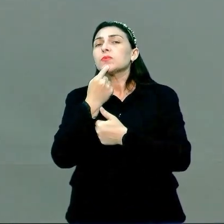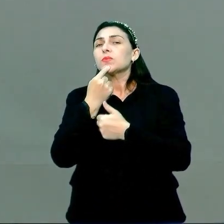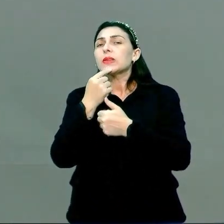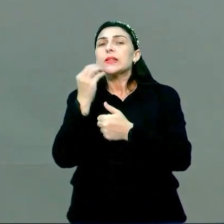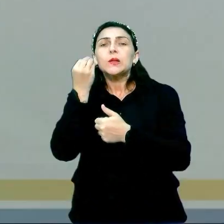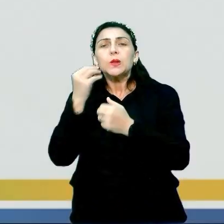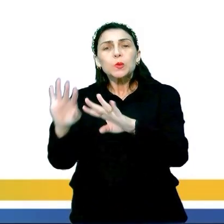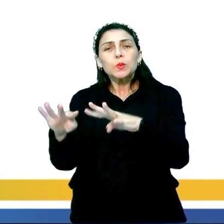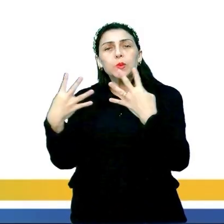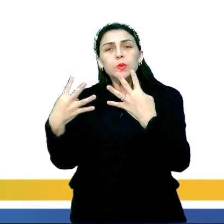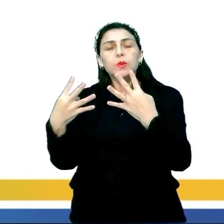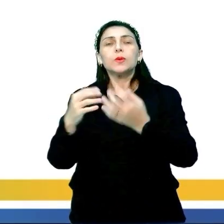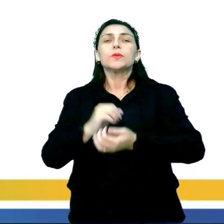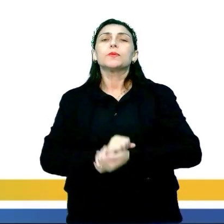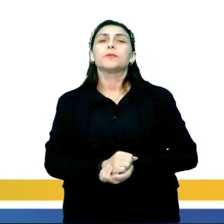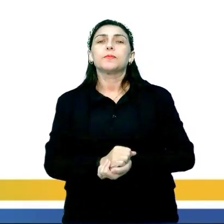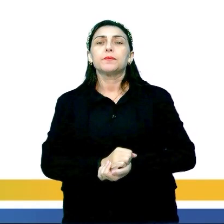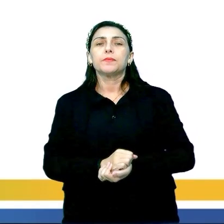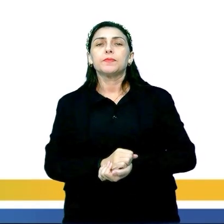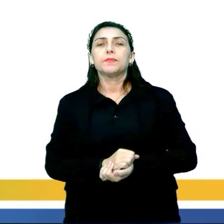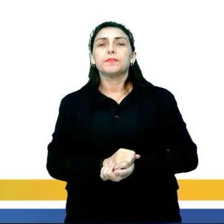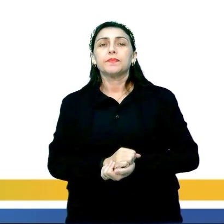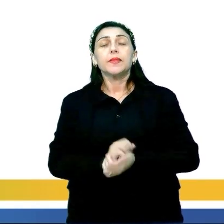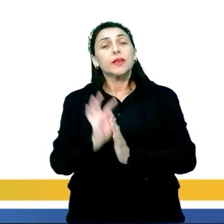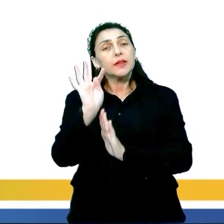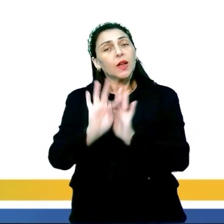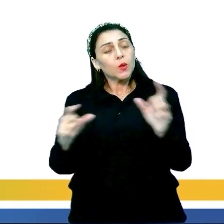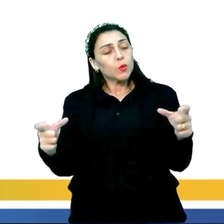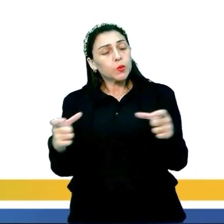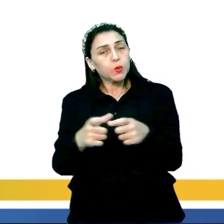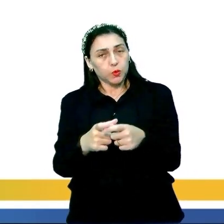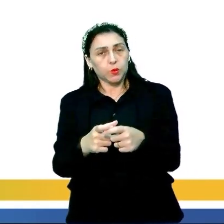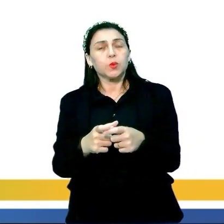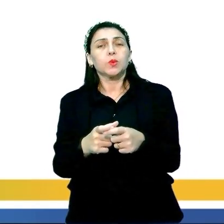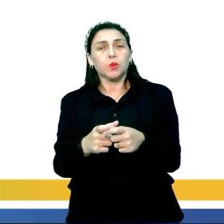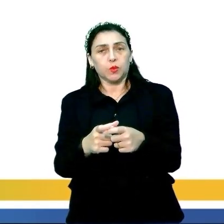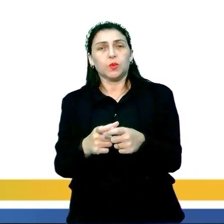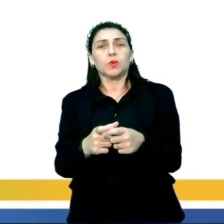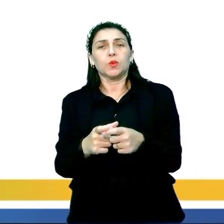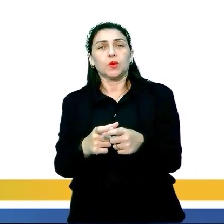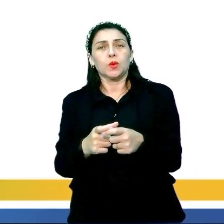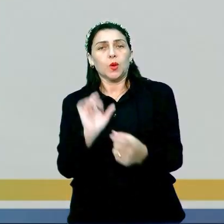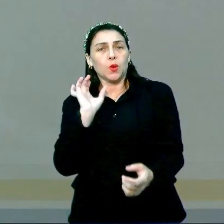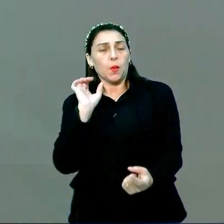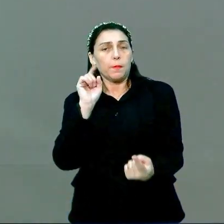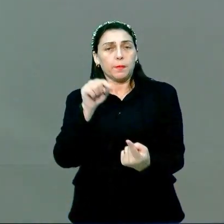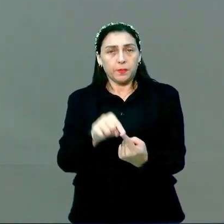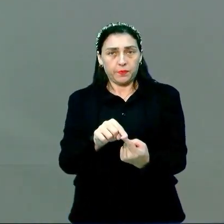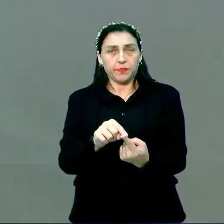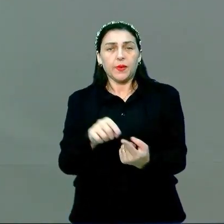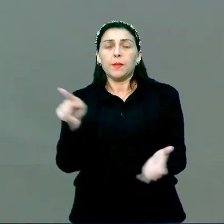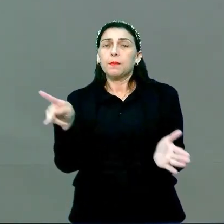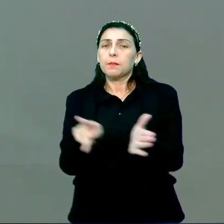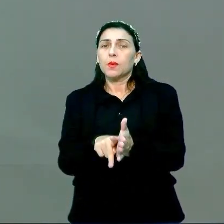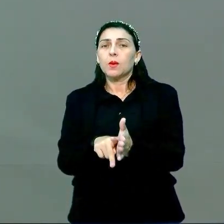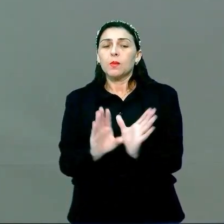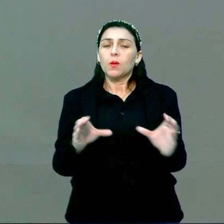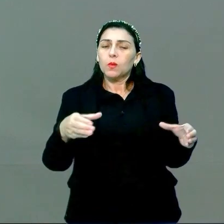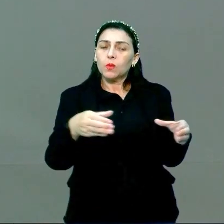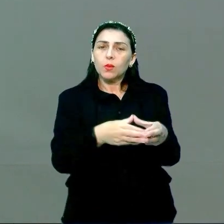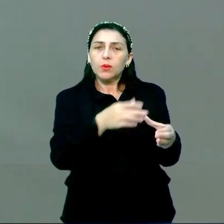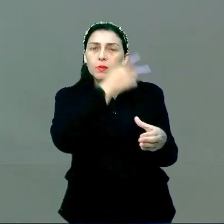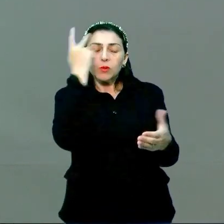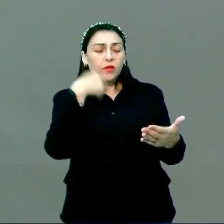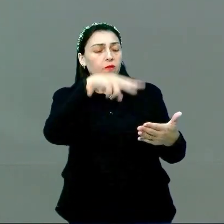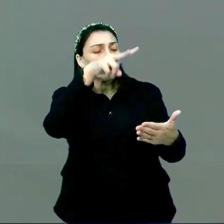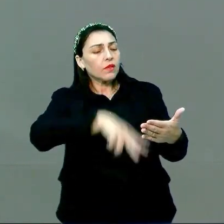a atenção do público. É texto curto e sugestivo, adequado ao público. A questão do texto curto